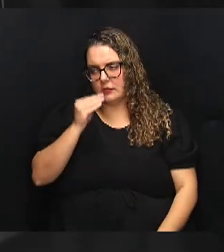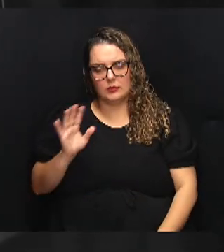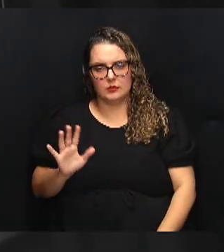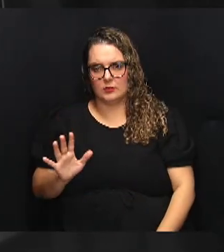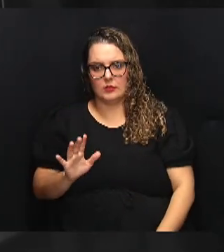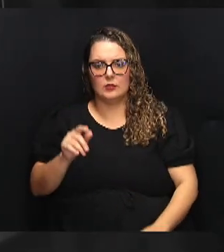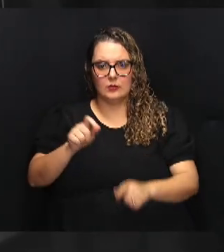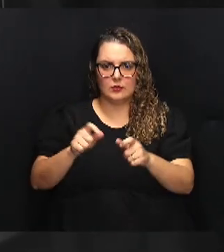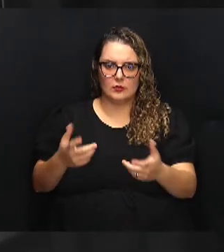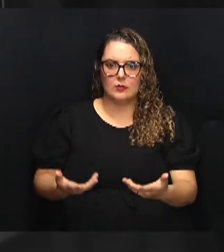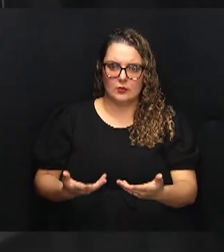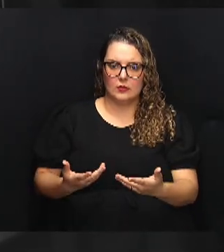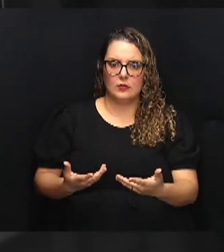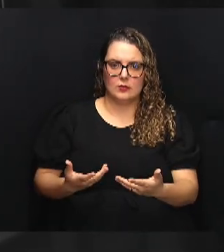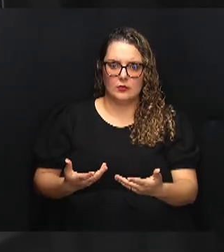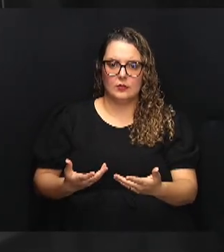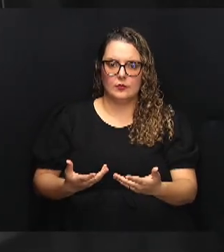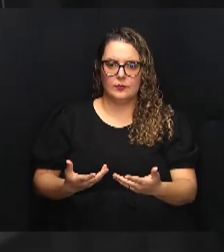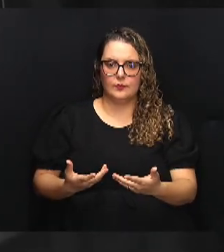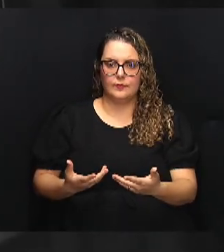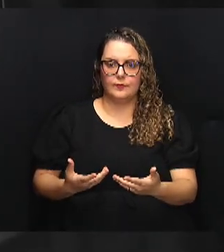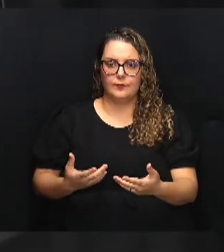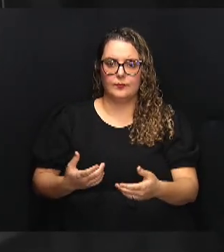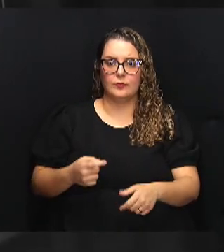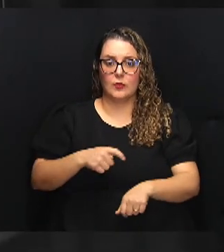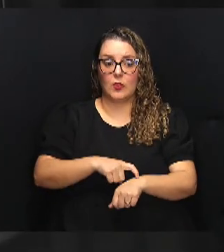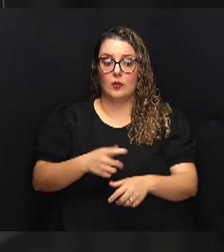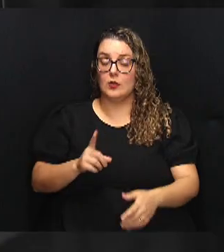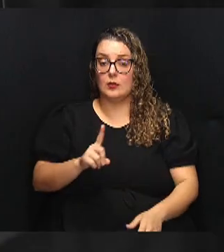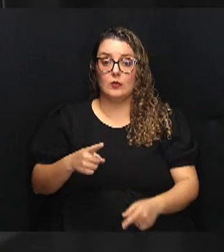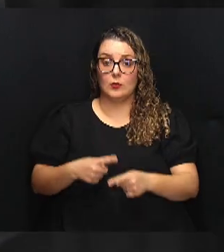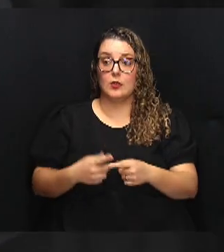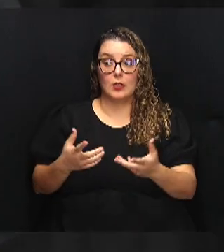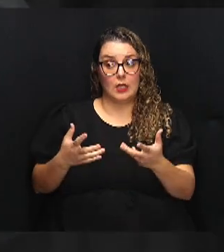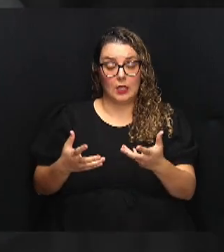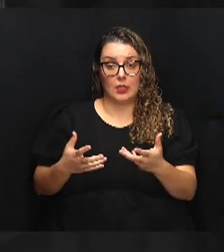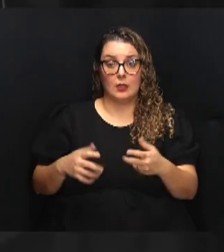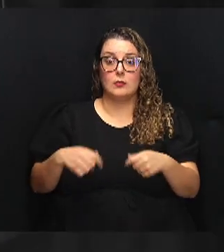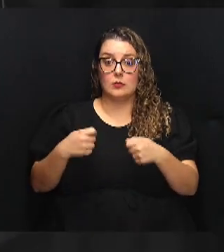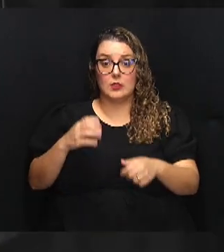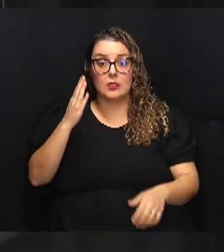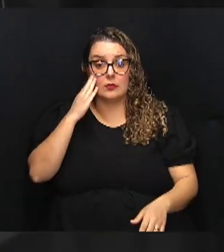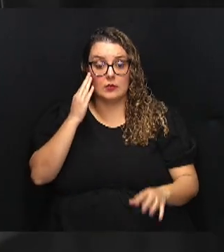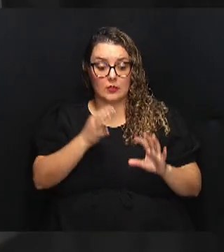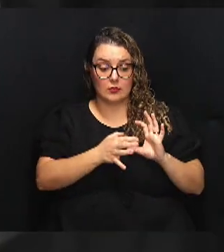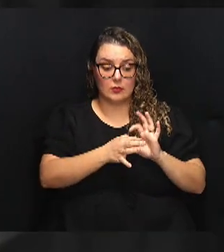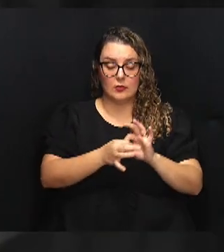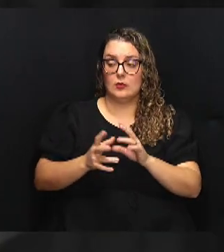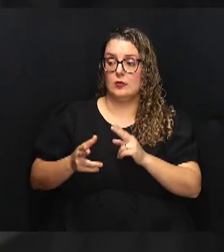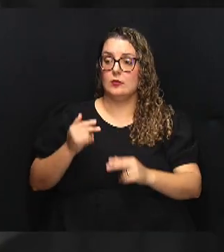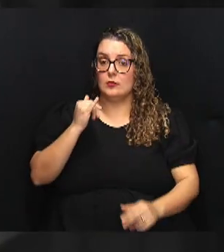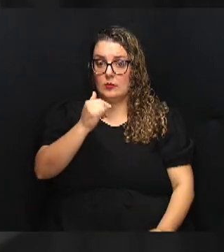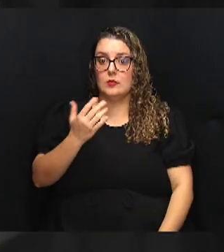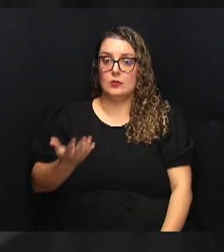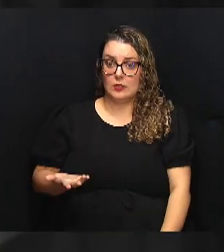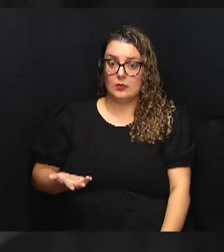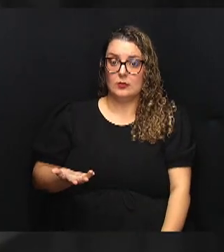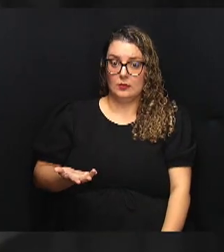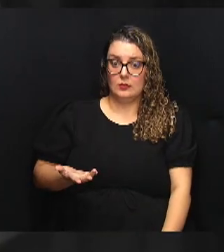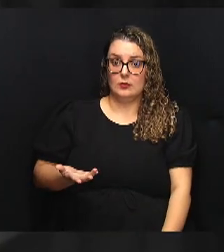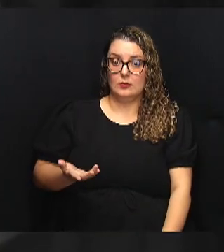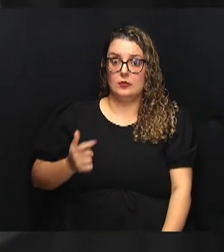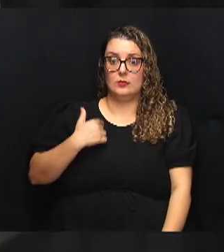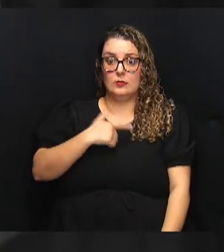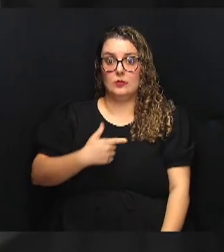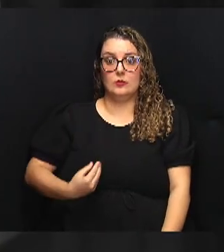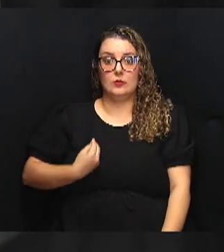pessoa está, né, naquela situação não porque ela quer, mas precisa entender o contexto, como você falou, né? A gente vive numa